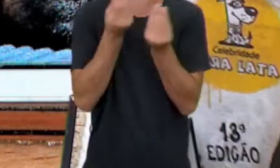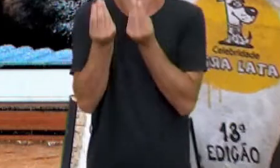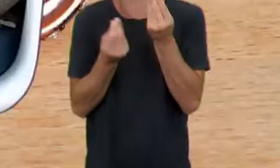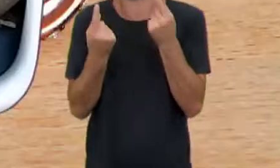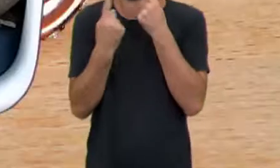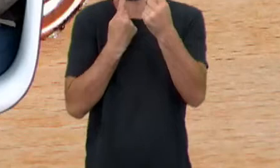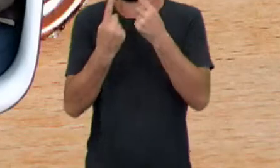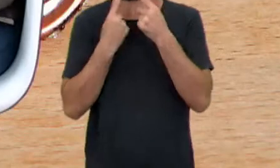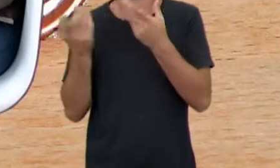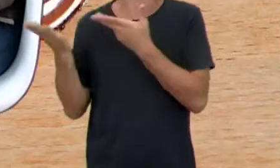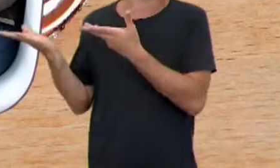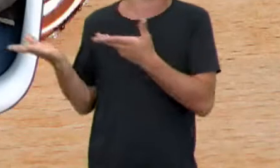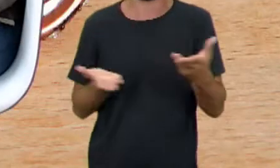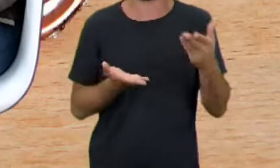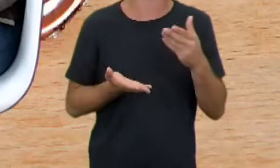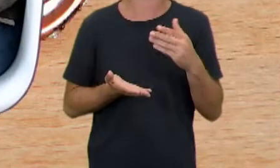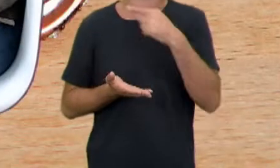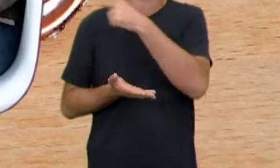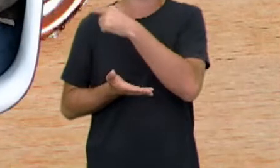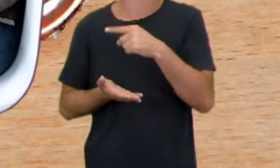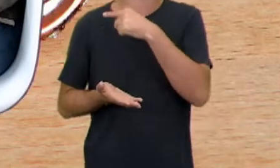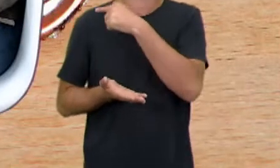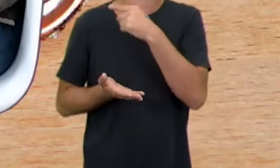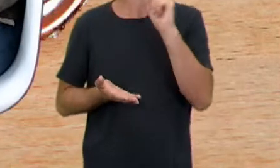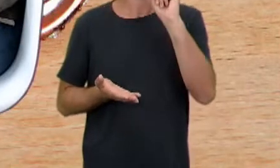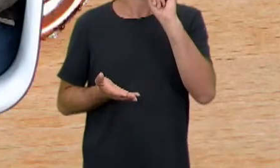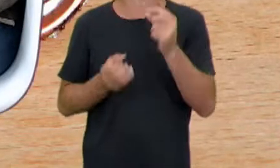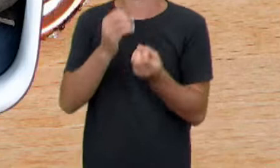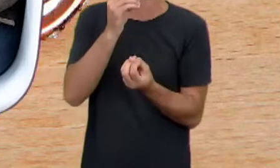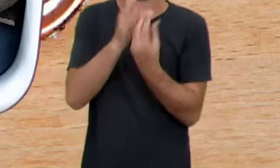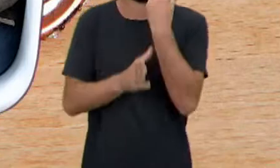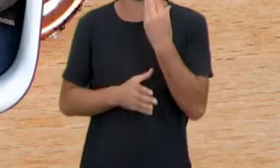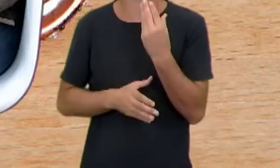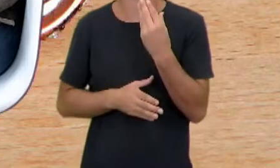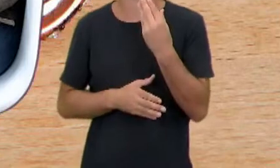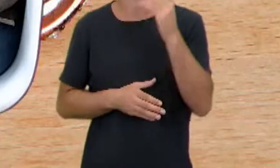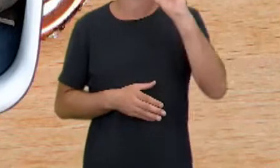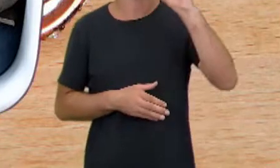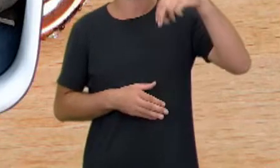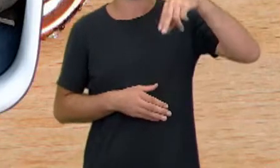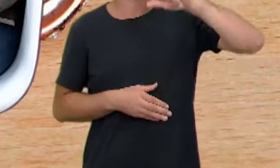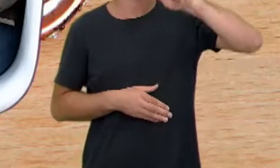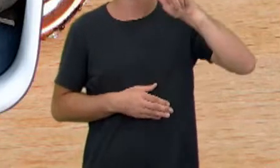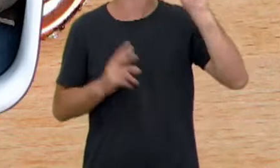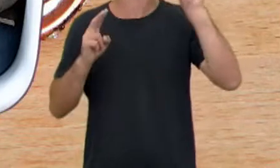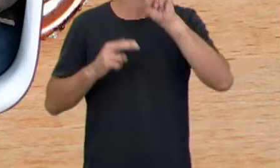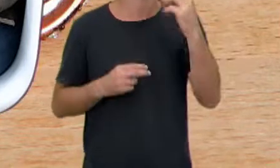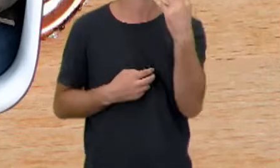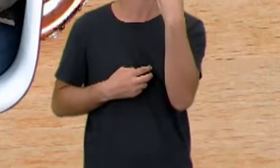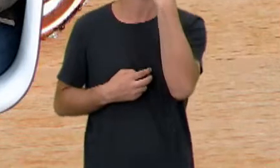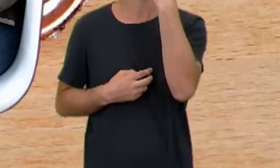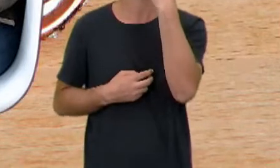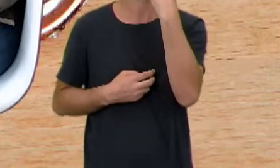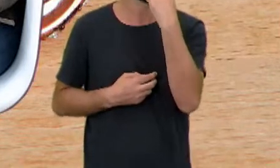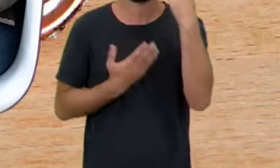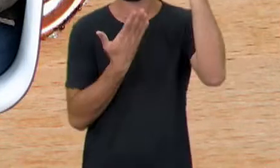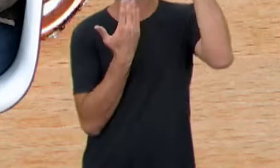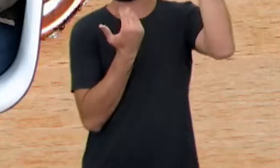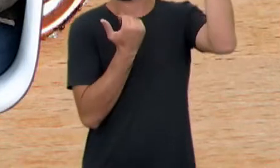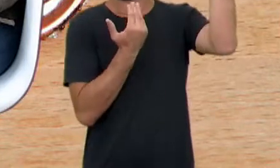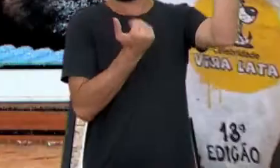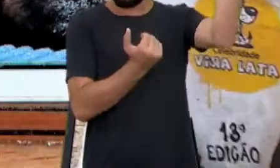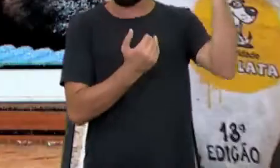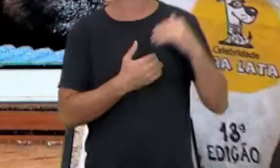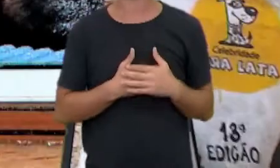a Luli Sarraf, que é aí a idealizadora de uma ONG que se chama Celebridade Vira-Lata. Olha só que bacana. E aí eu